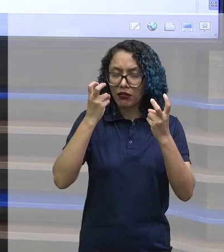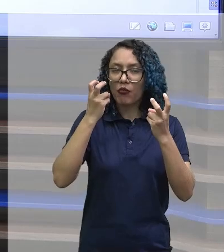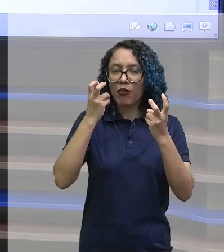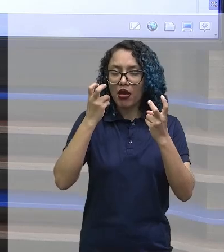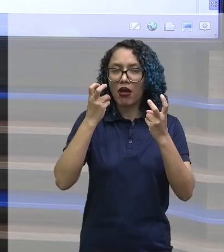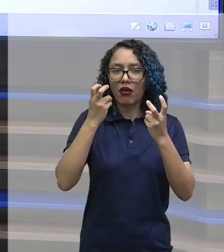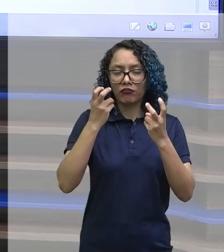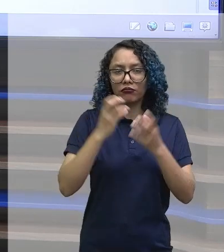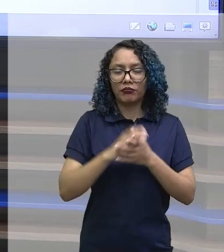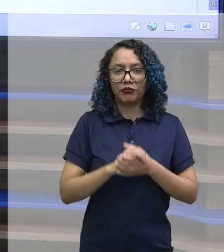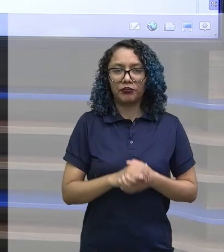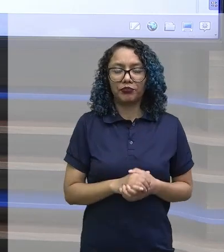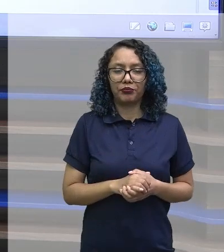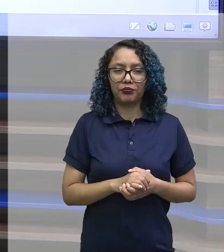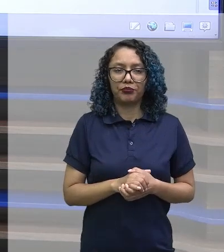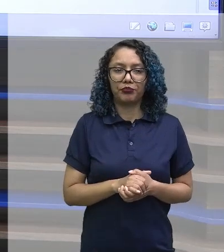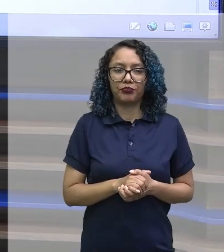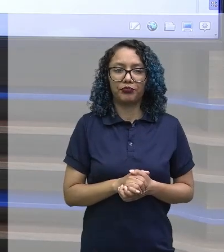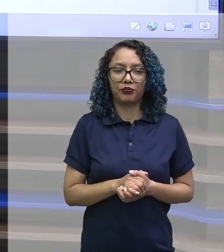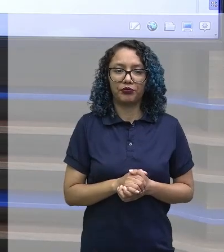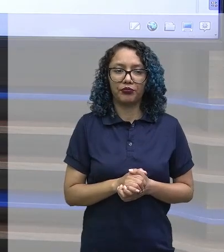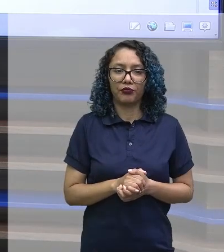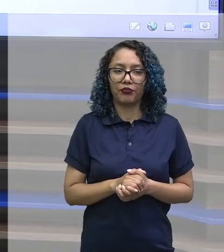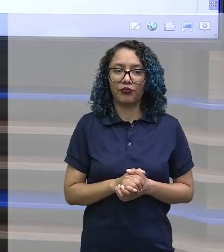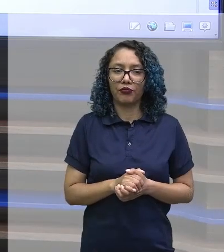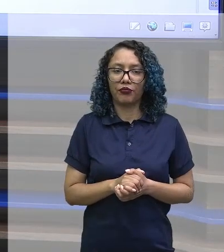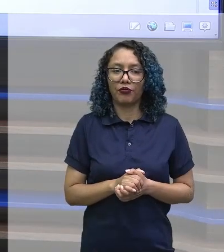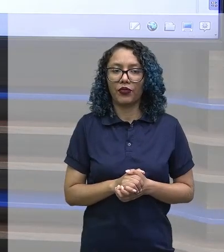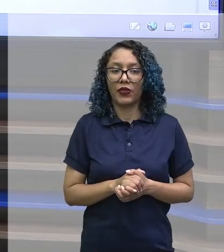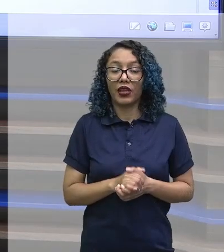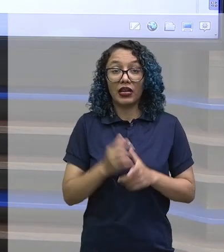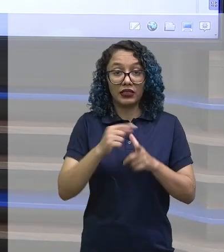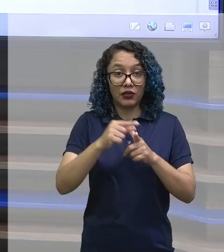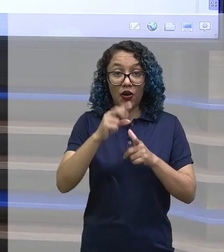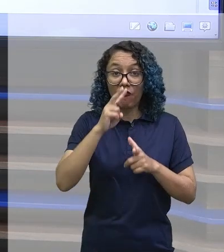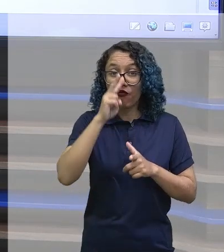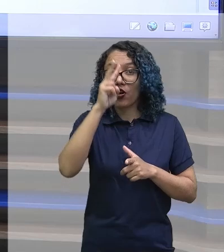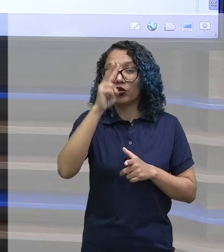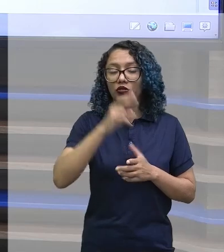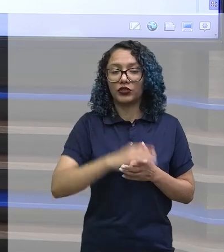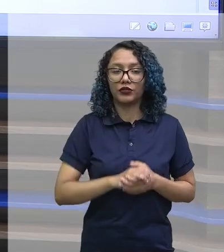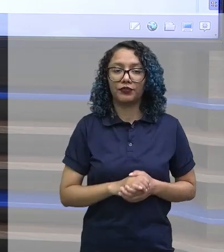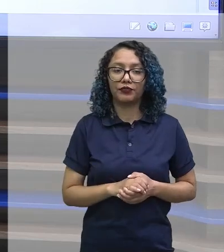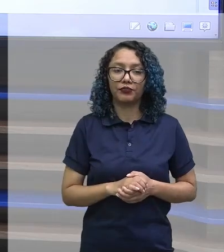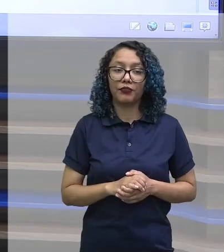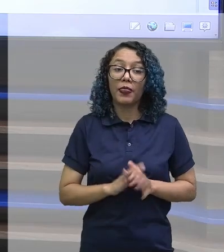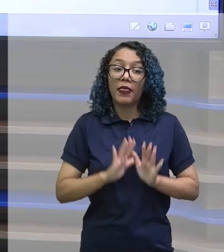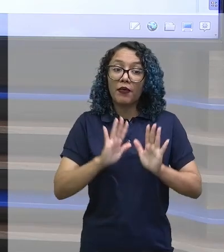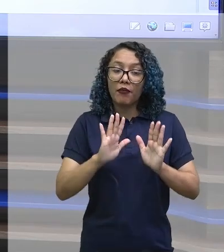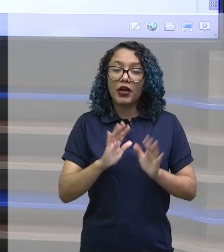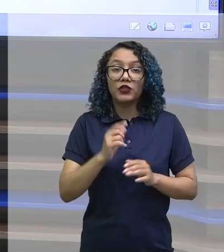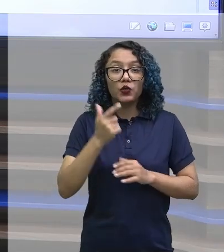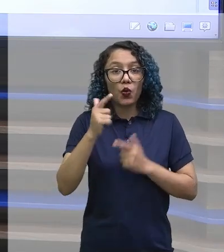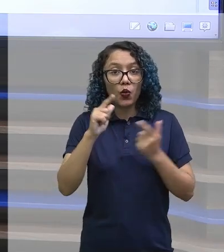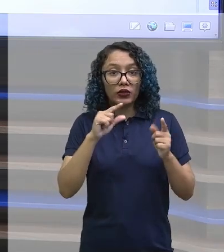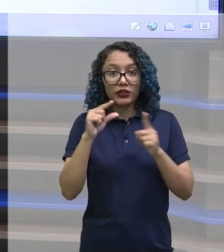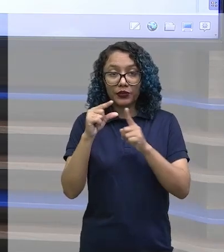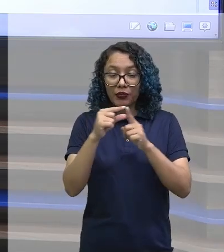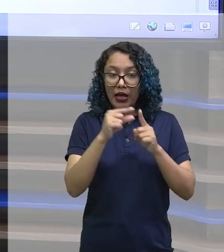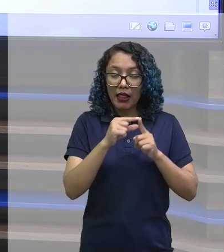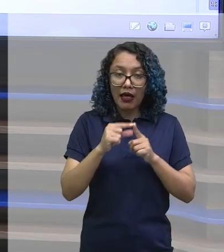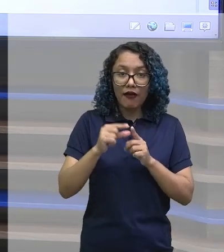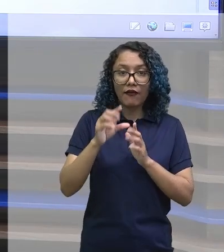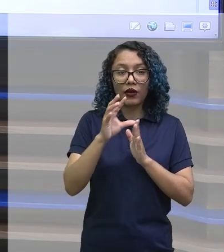a pronúncia mais forte da sílaba. É claro que existem outras palavras da nossa língua que não